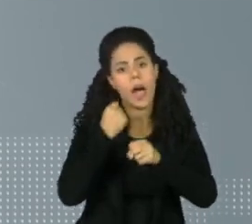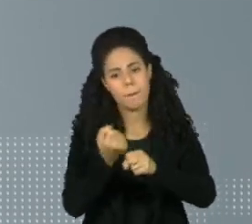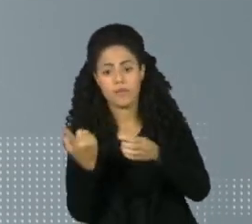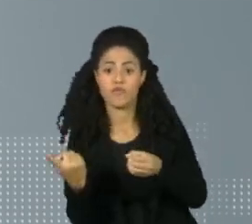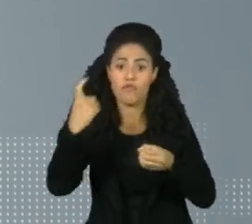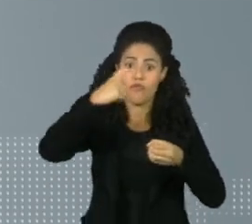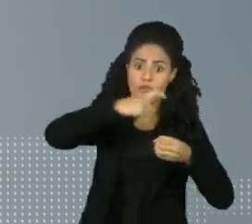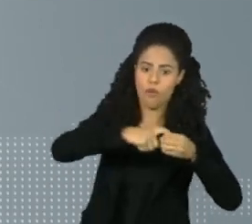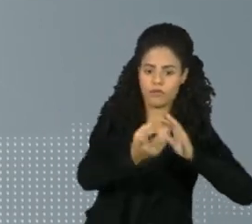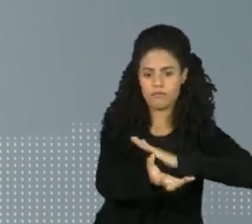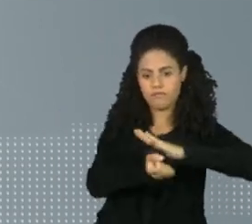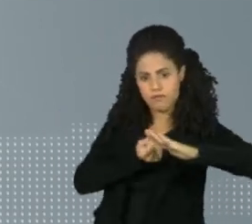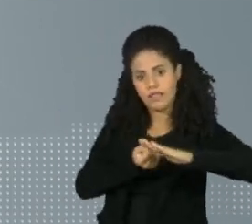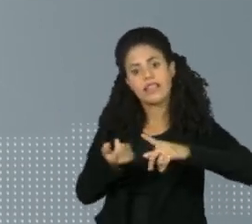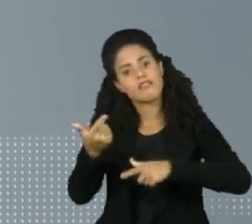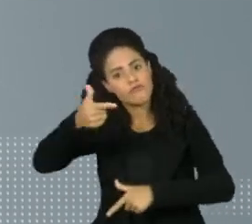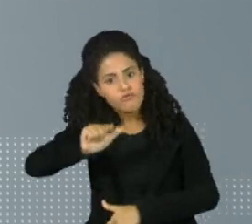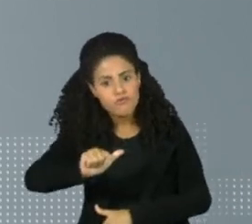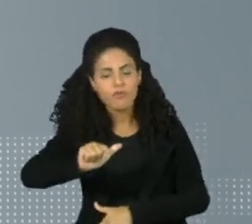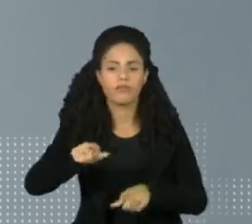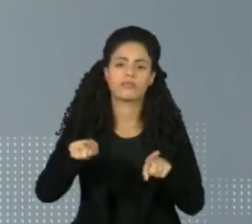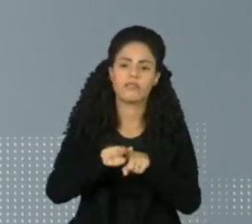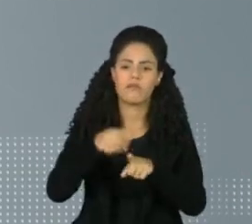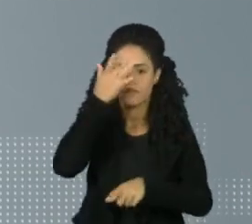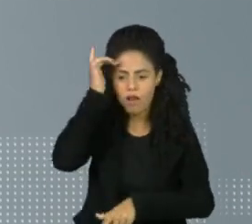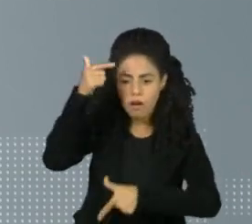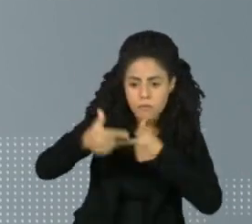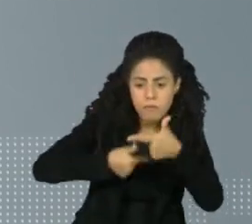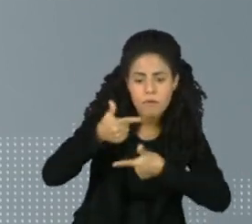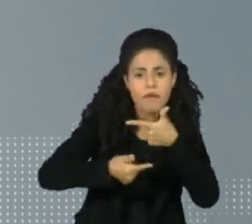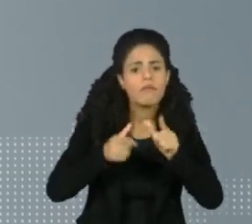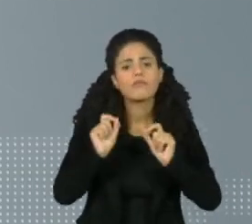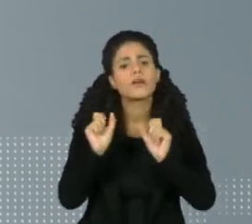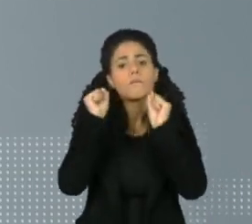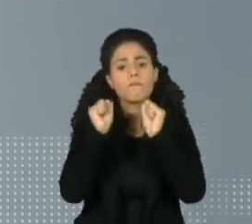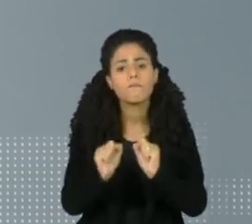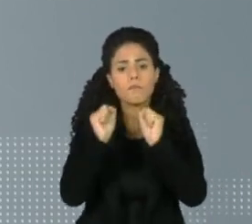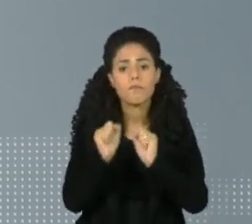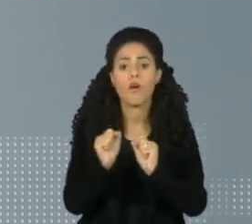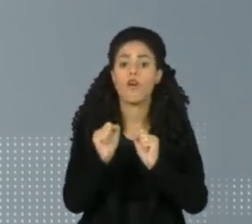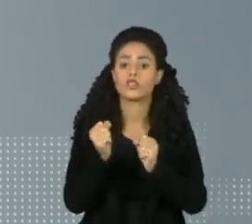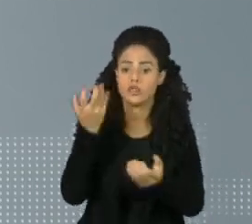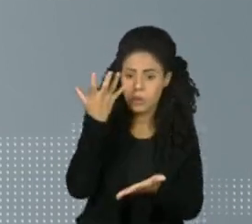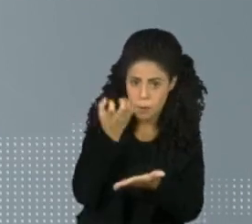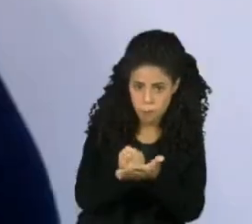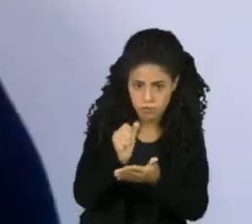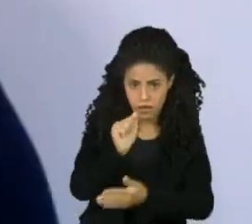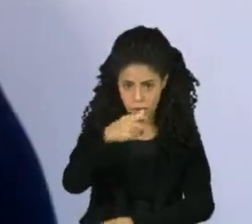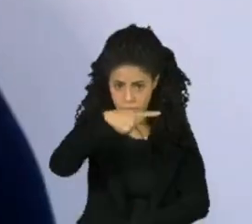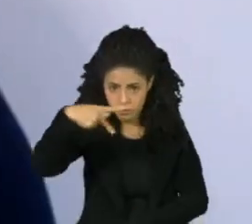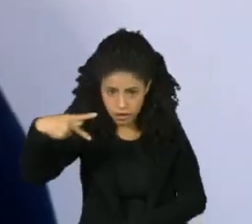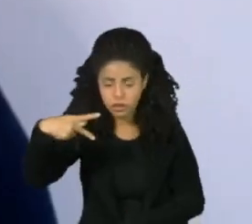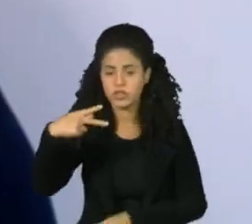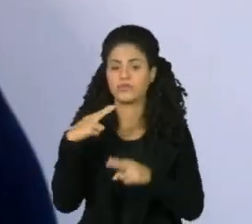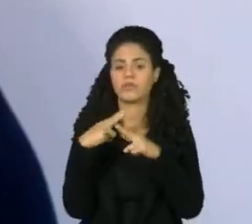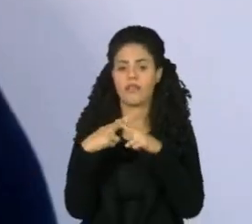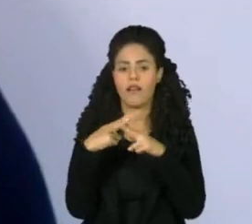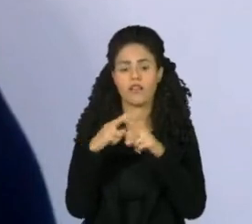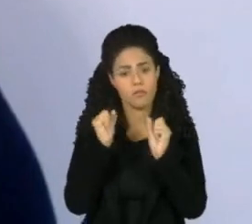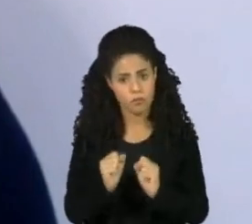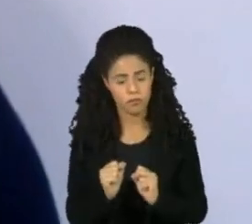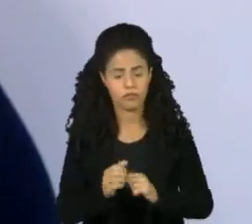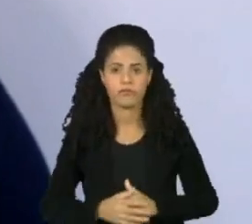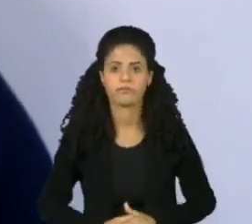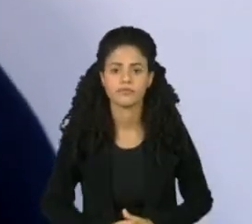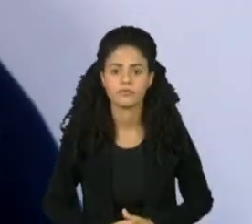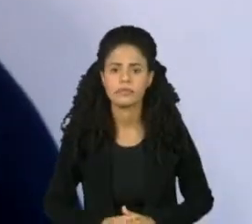o dinheiro volta para a conta do FGTS do Trabalhador a operação pode ser feita pelo aplicativo da caixa por acaso eu